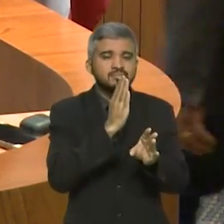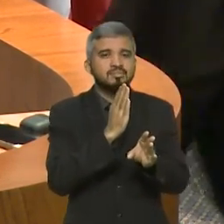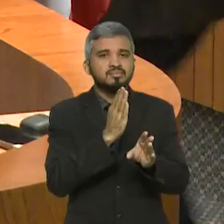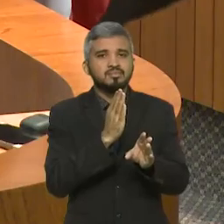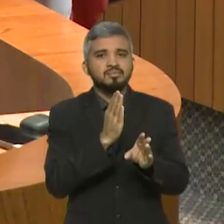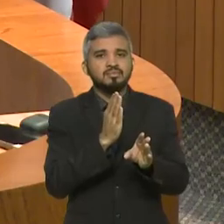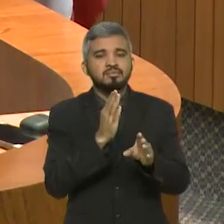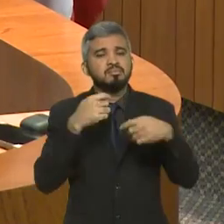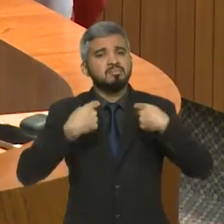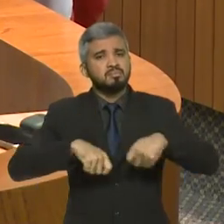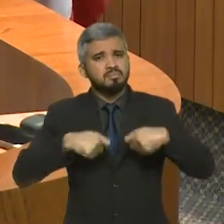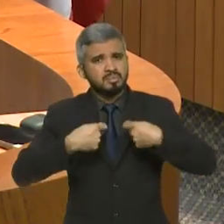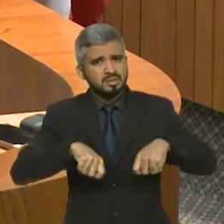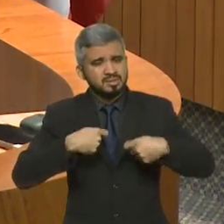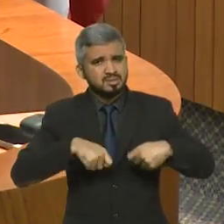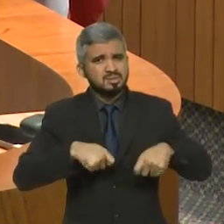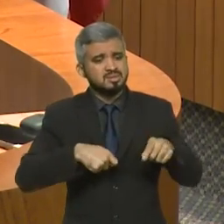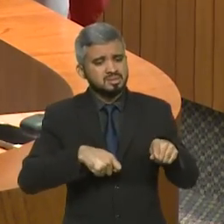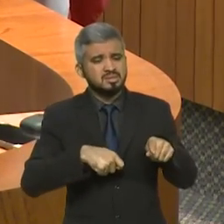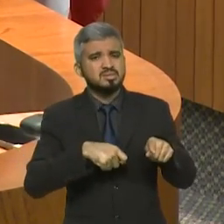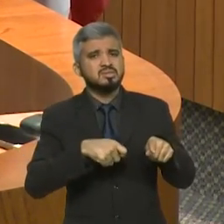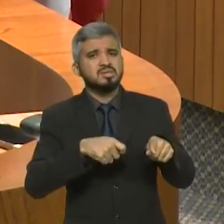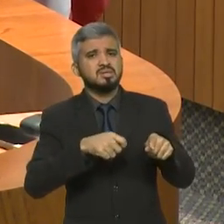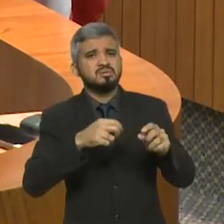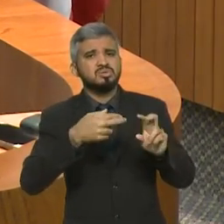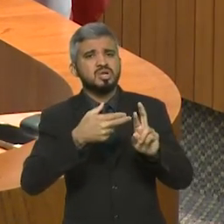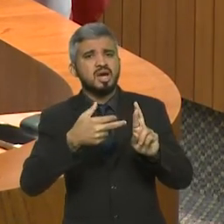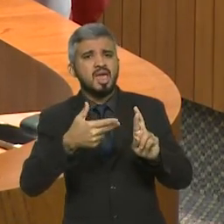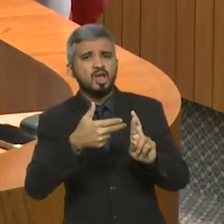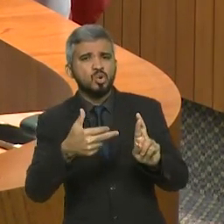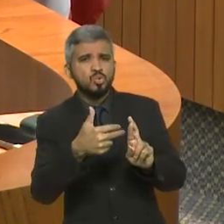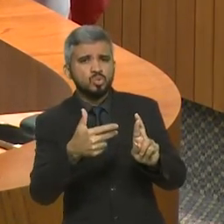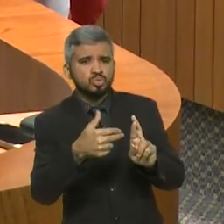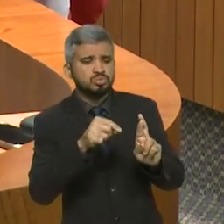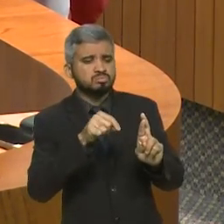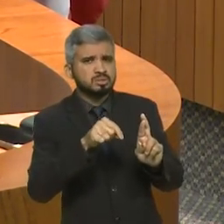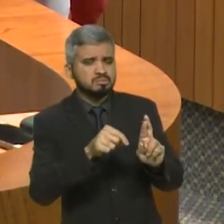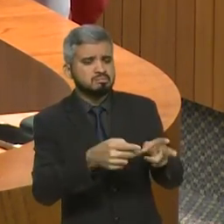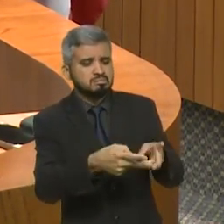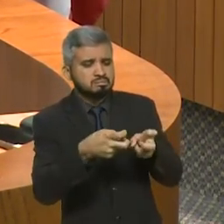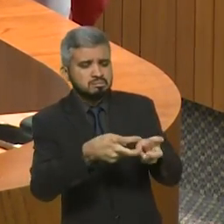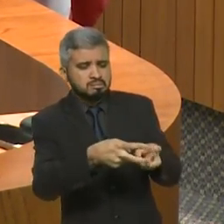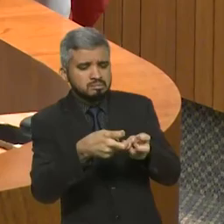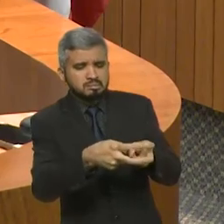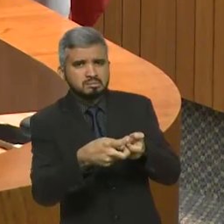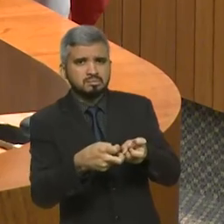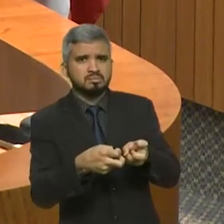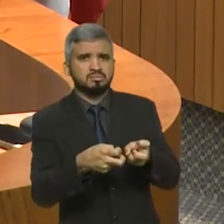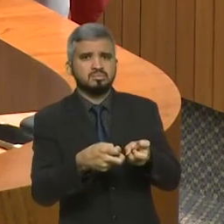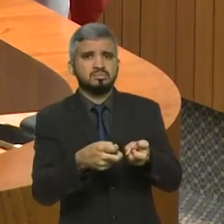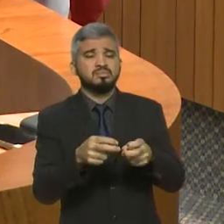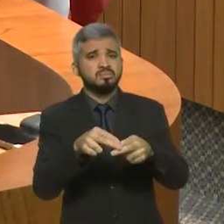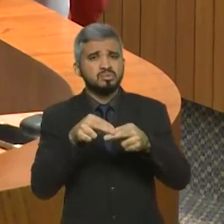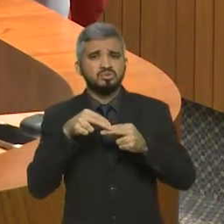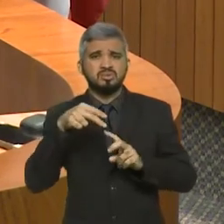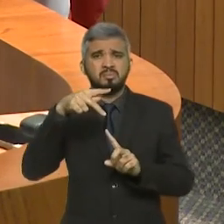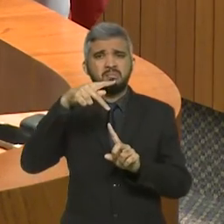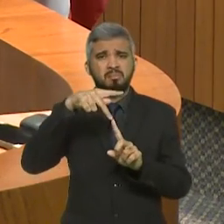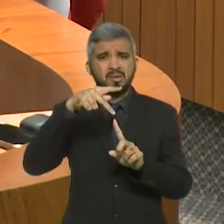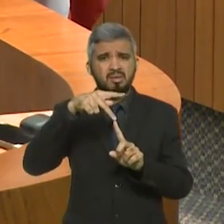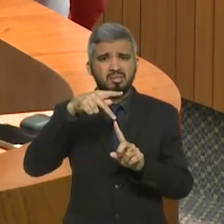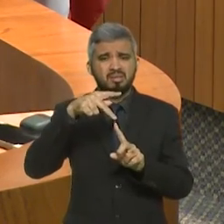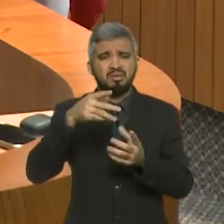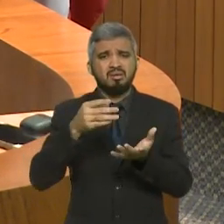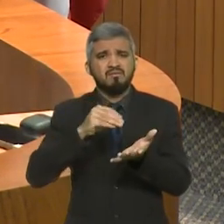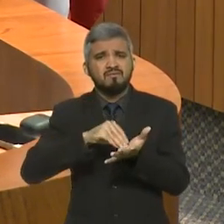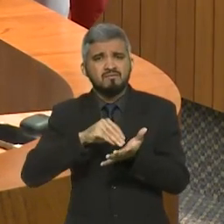com o povo. Hoje, Pedreiras, até hoje, a gente vê que peca na saúde, peca na infraestrutura, o povo